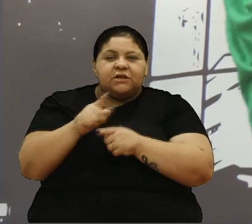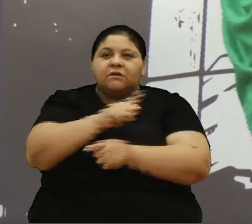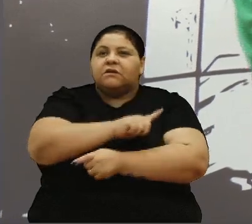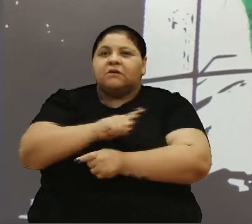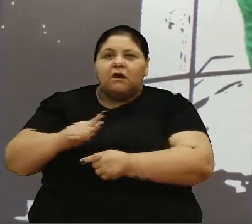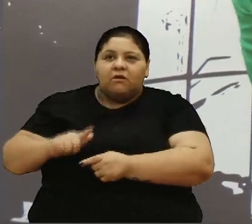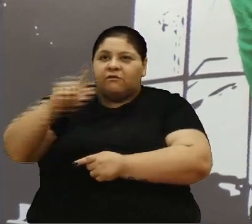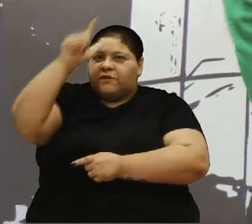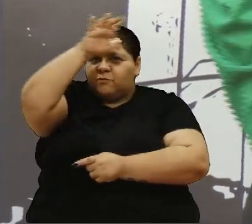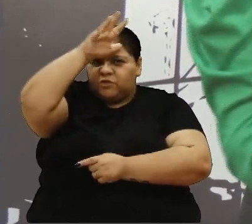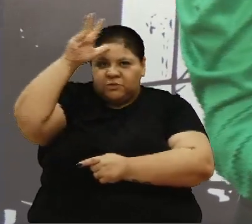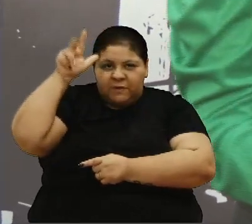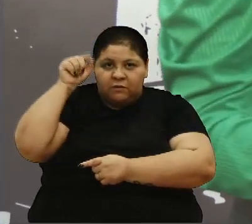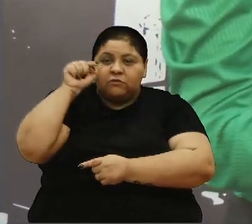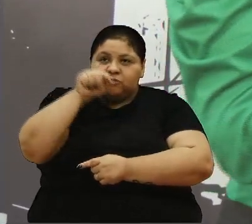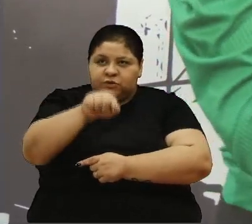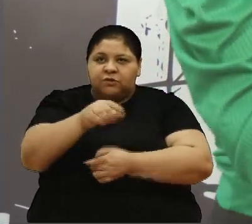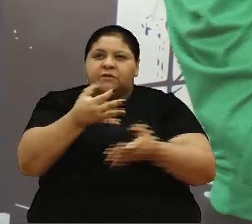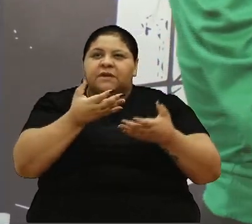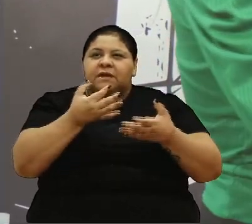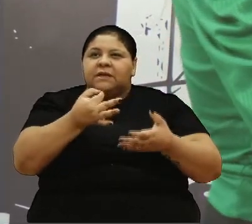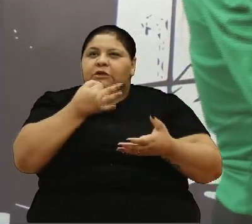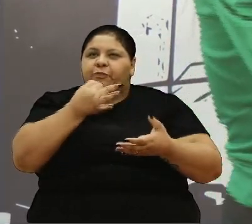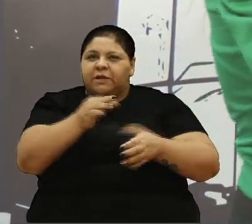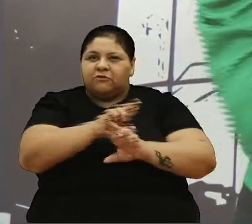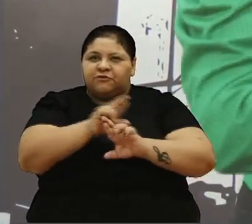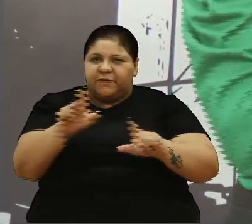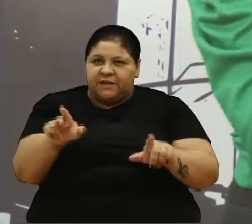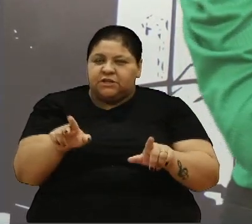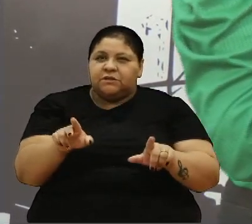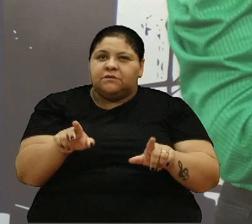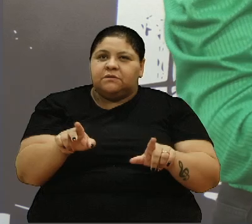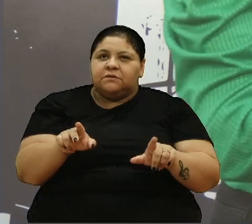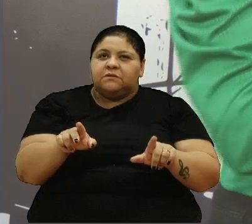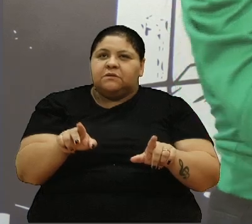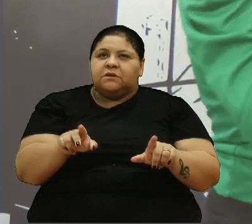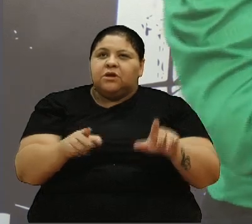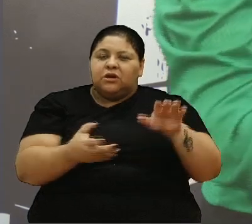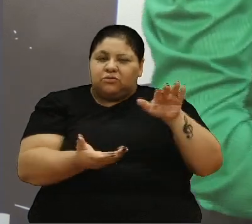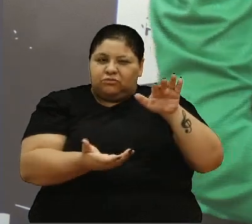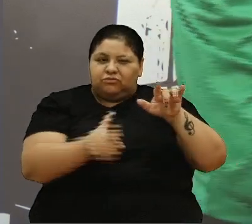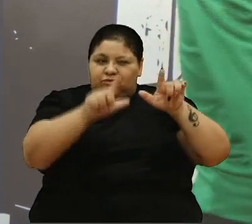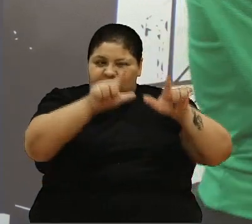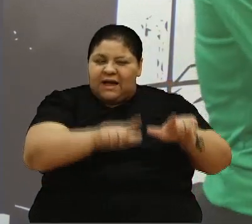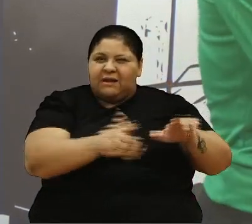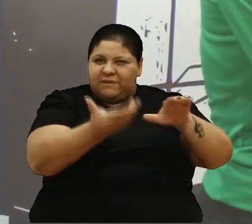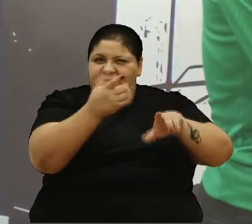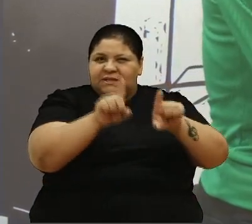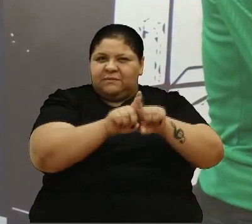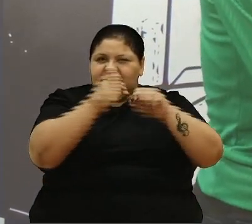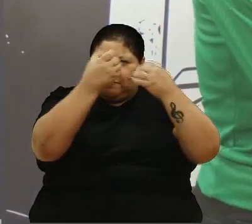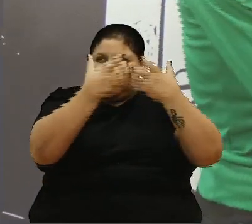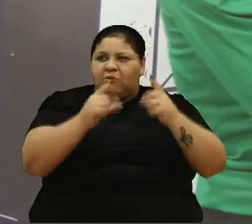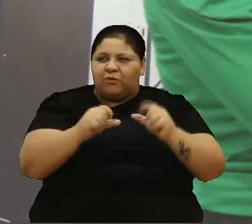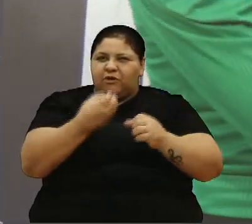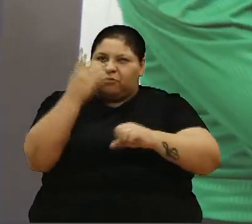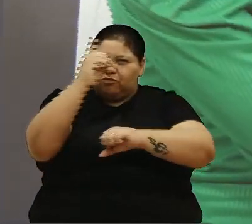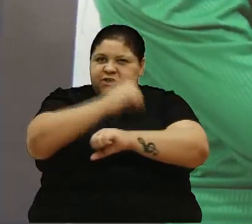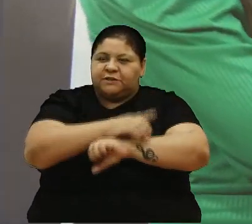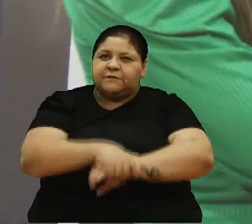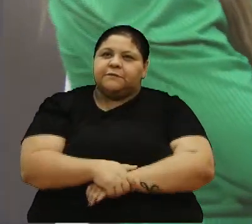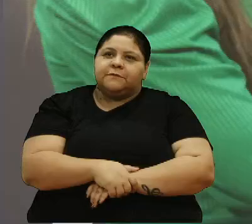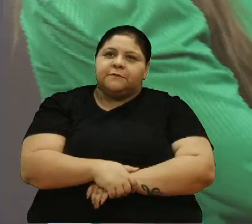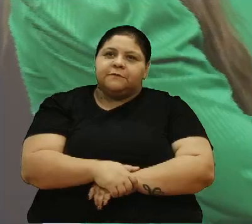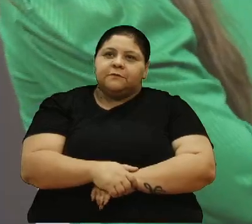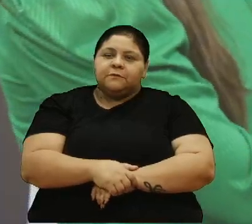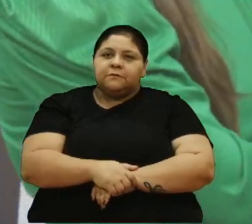governo municipal, o senhor que é de oposição, criticou a questão do escritório em Brasília, né? Vamos falar um pouquinho mais sobre isso, por favor. Bom dia. Bom dia, obrigado